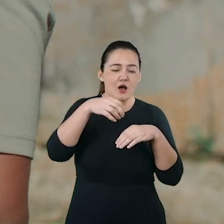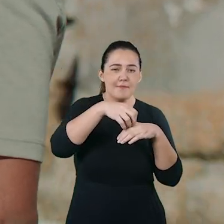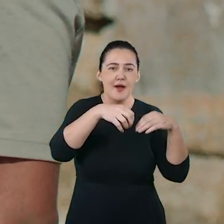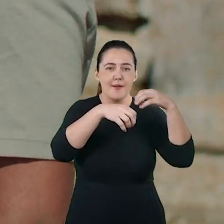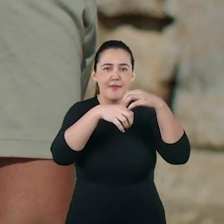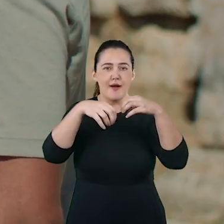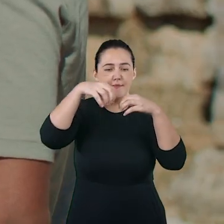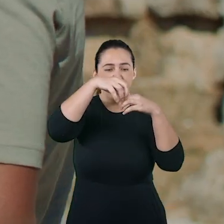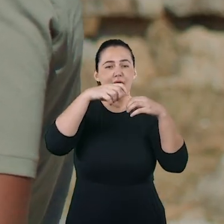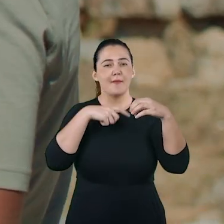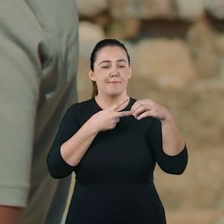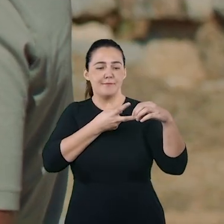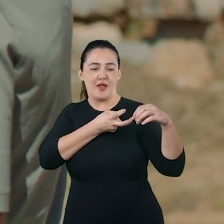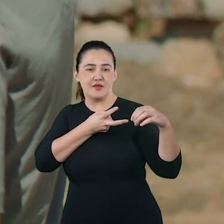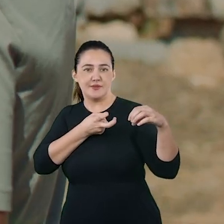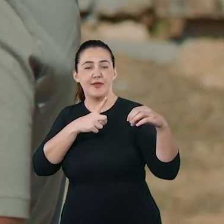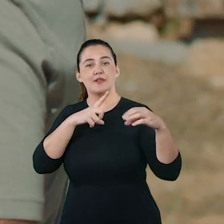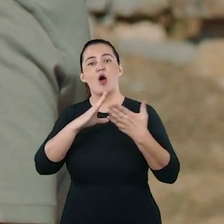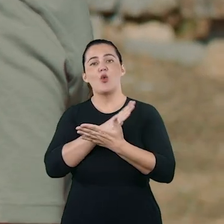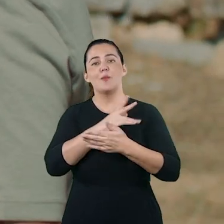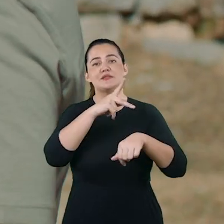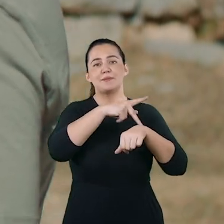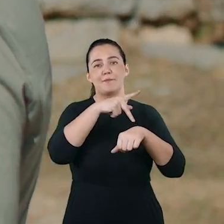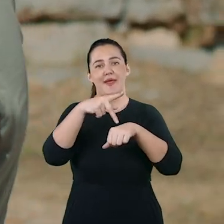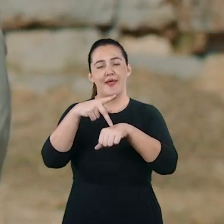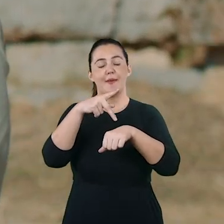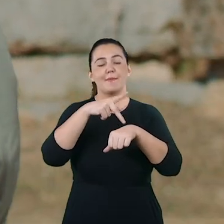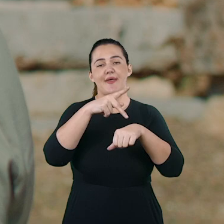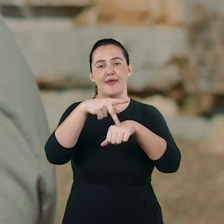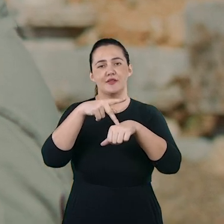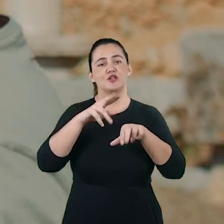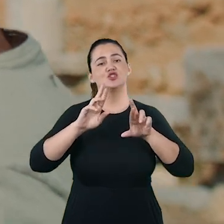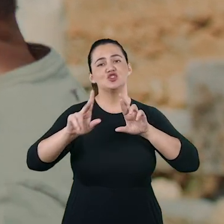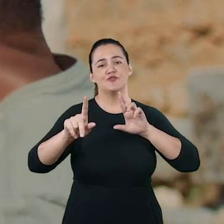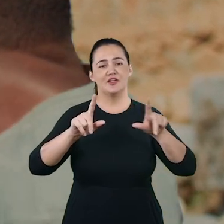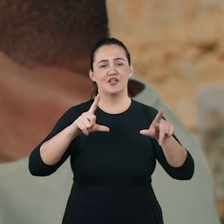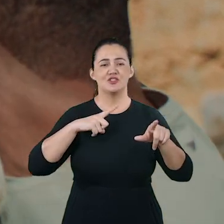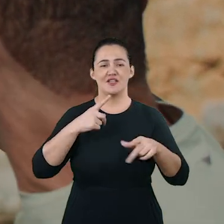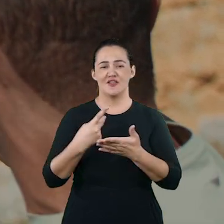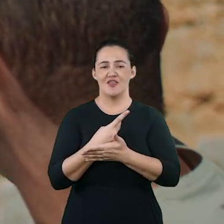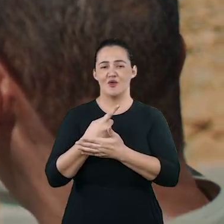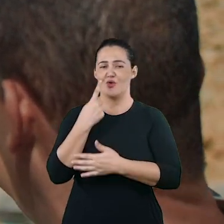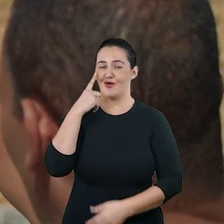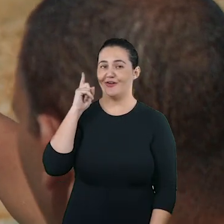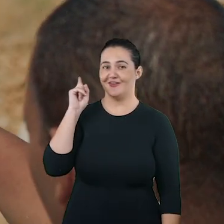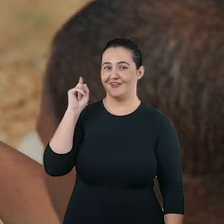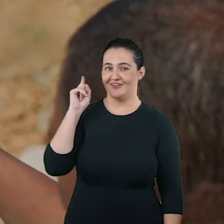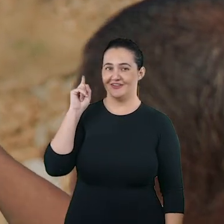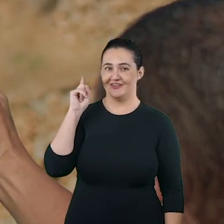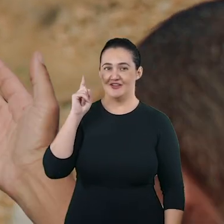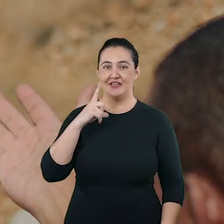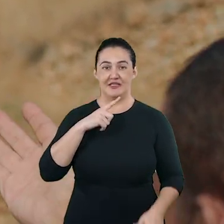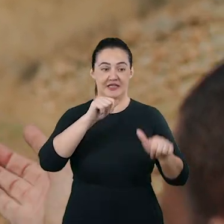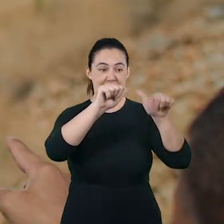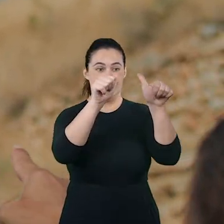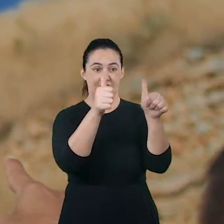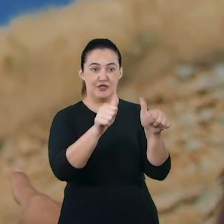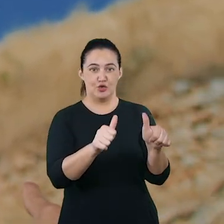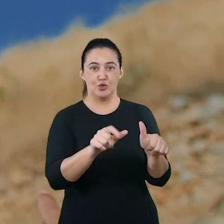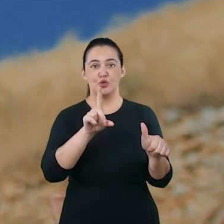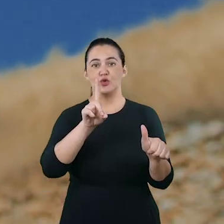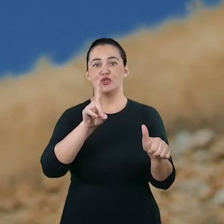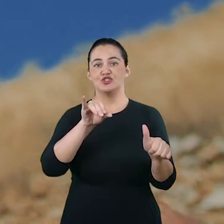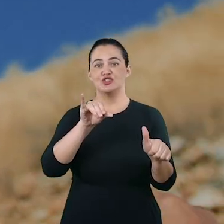de períodos diferentes. Ali, por exemplo, na parte de baixo, até tem um erro de montagem, porque você tem o deus Dionísio, porque ele